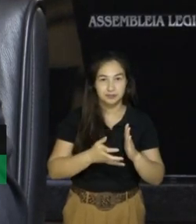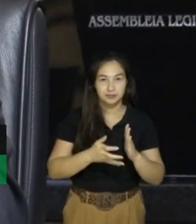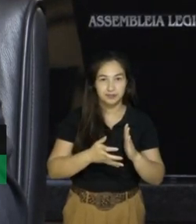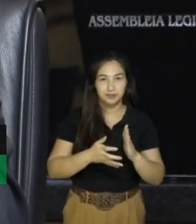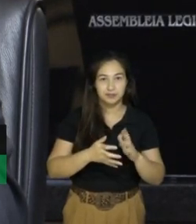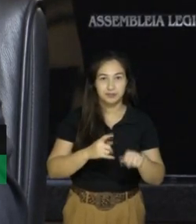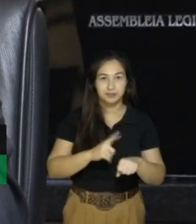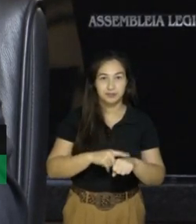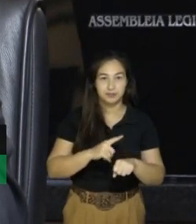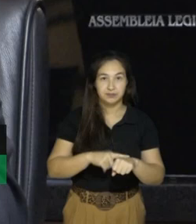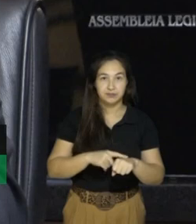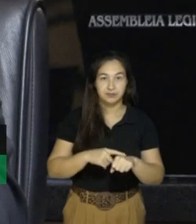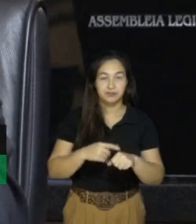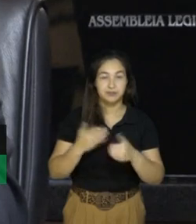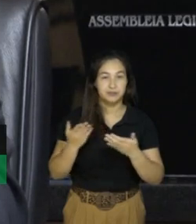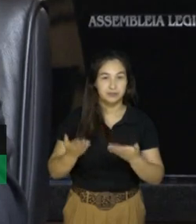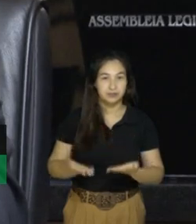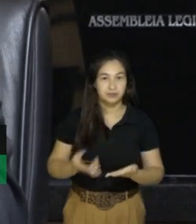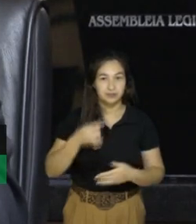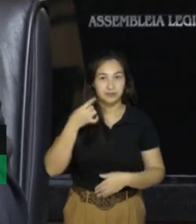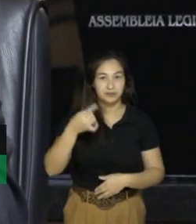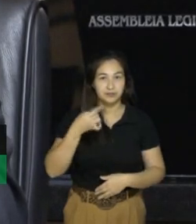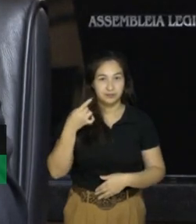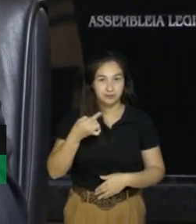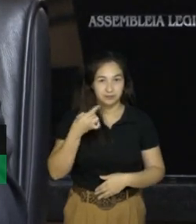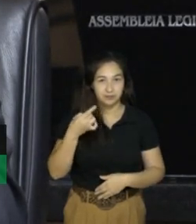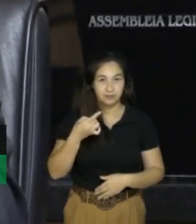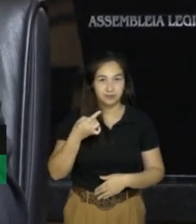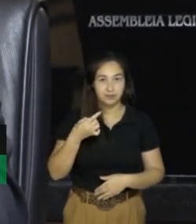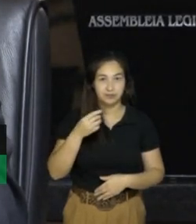fizeram o uso da palavra os senhores Deputados